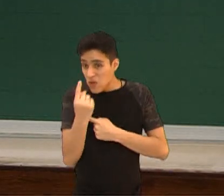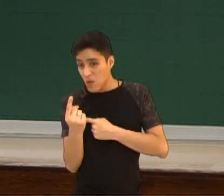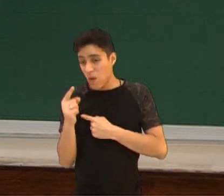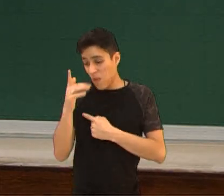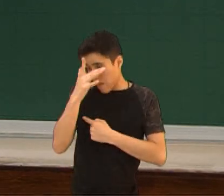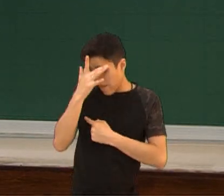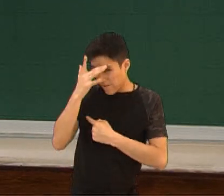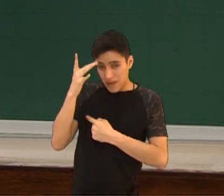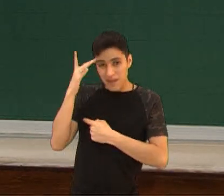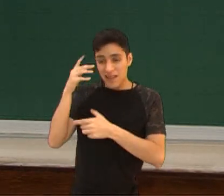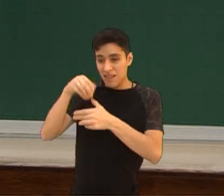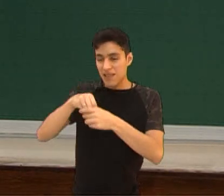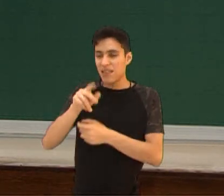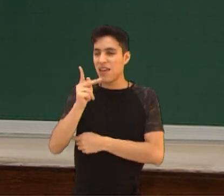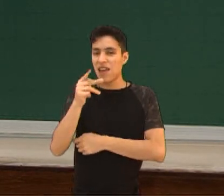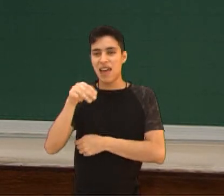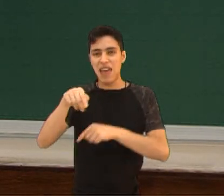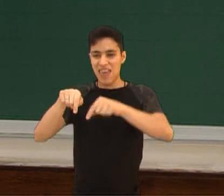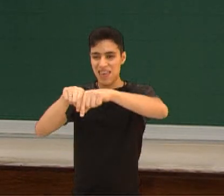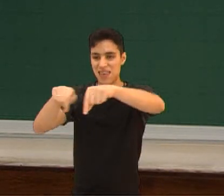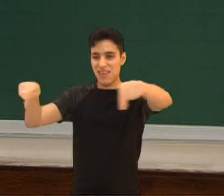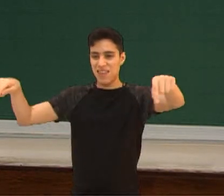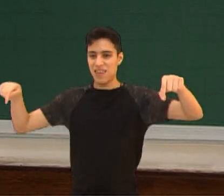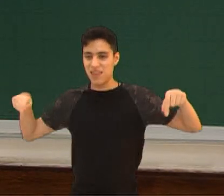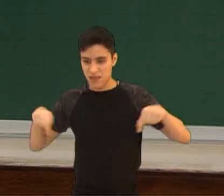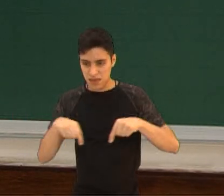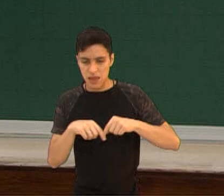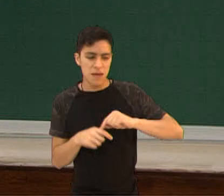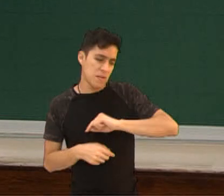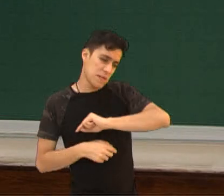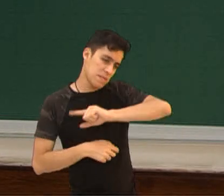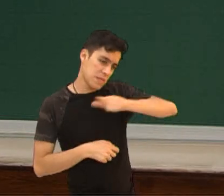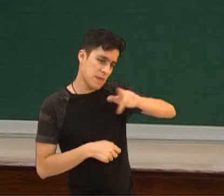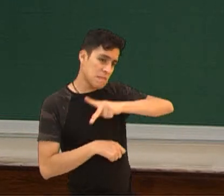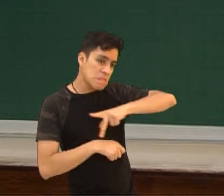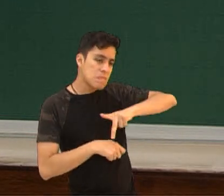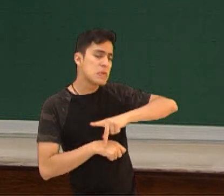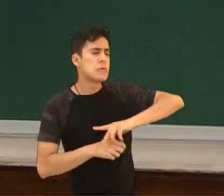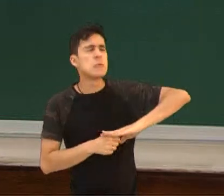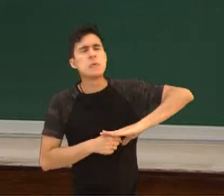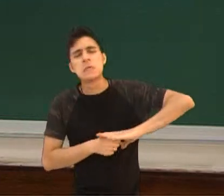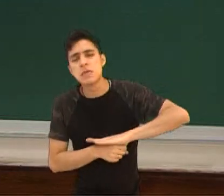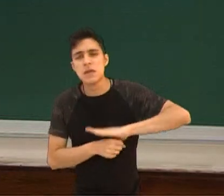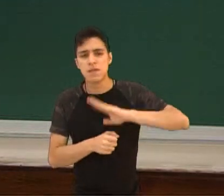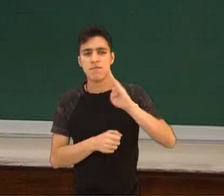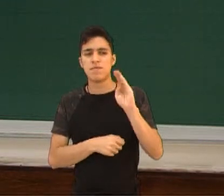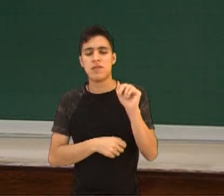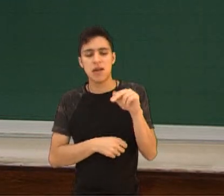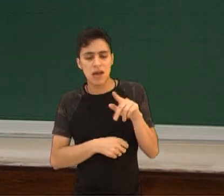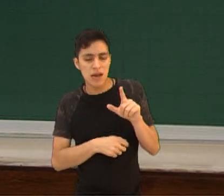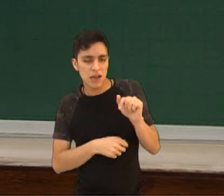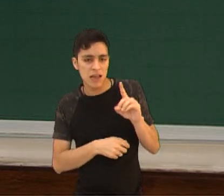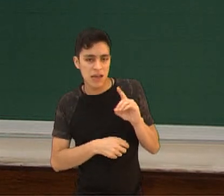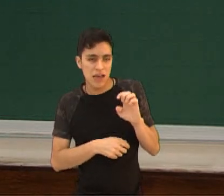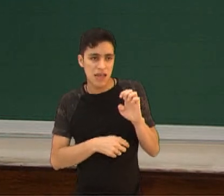quase impossível. Enquanto outros países são superpovoados, o Bangladesh, eu citei a Índia e tudo mais. A distribuição é irregular